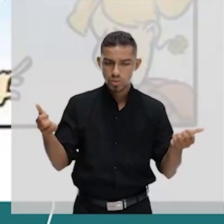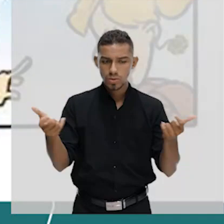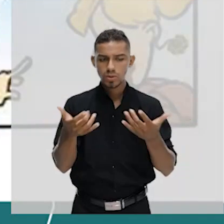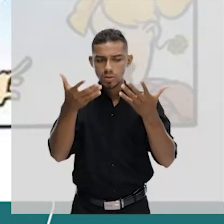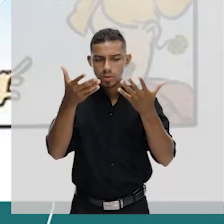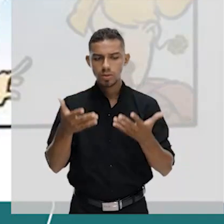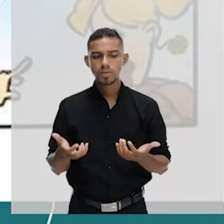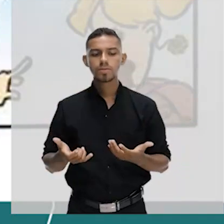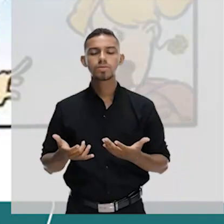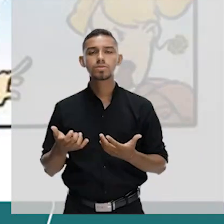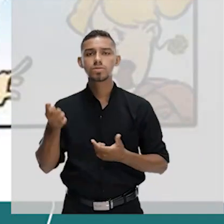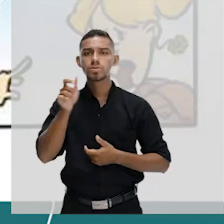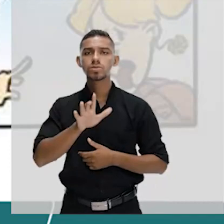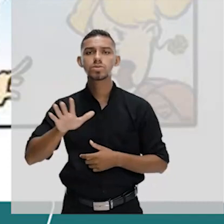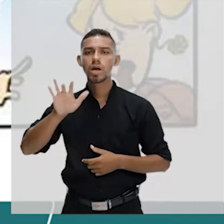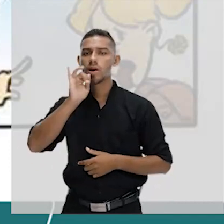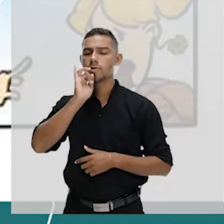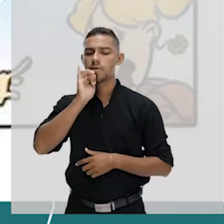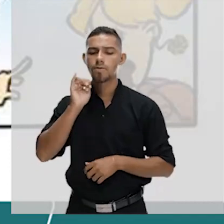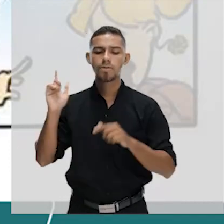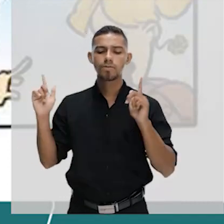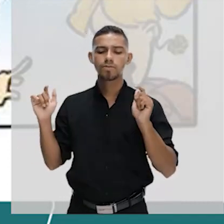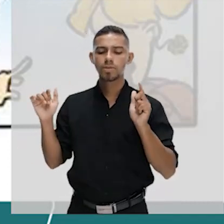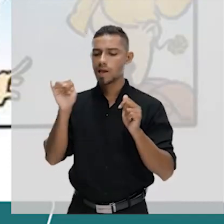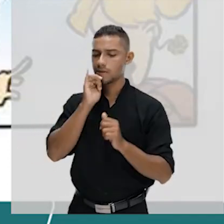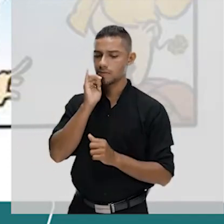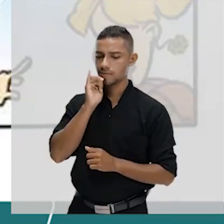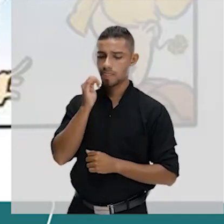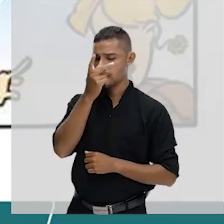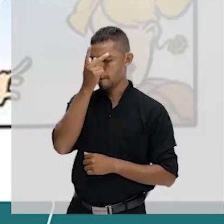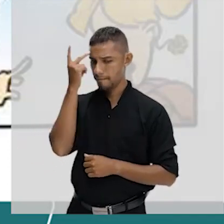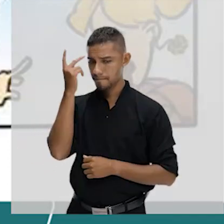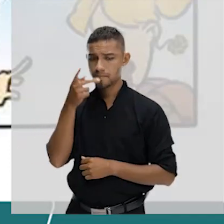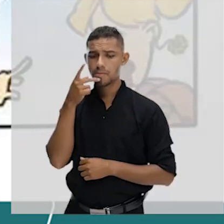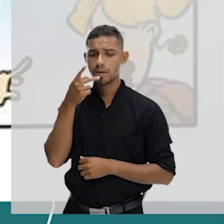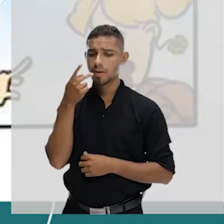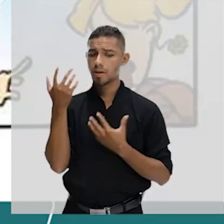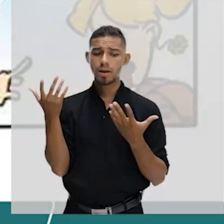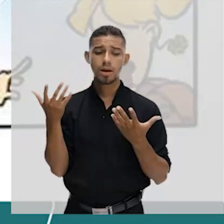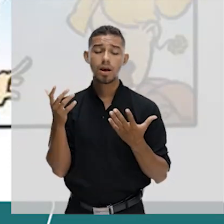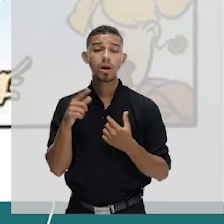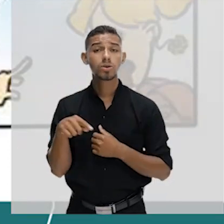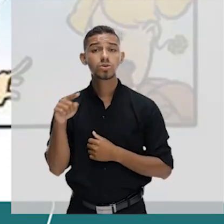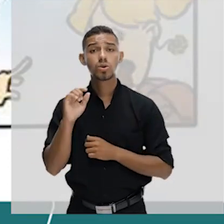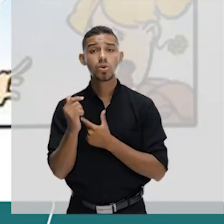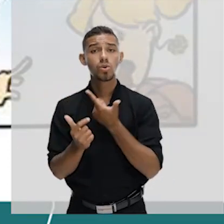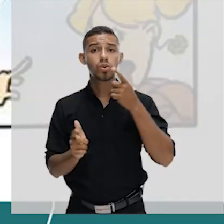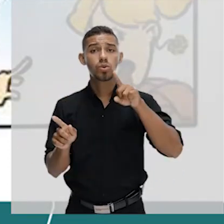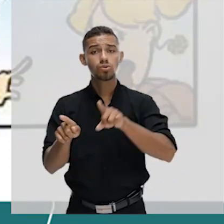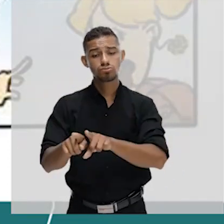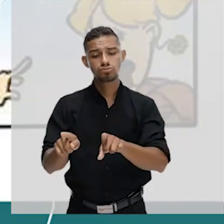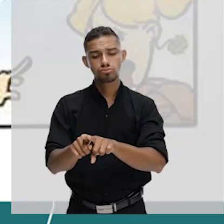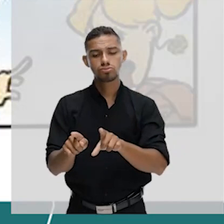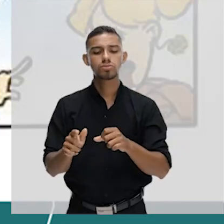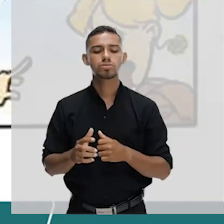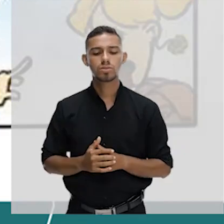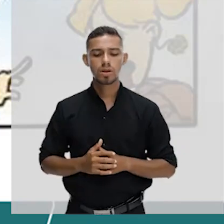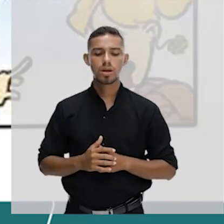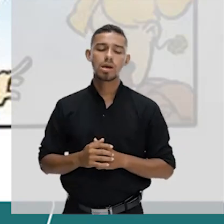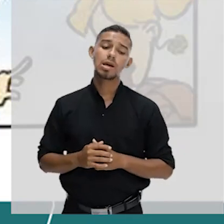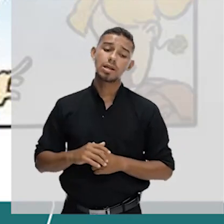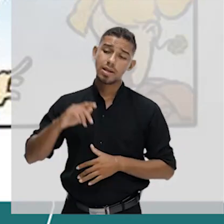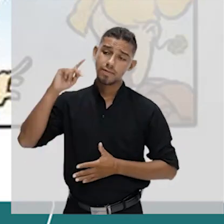o gerundismo. O gerundismo é um vício de linguagem, assim como nós temos outros vícios de linguagem.